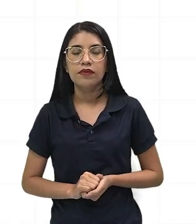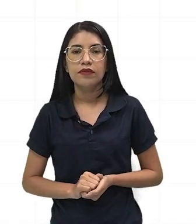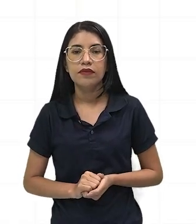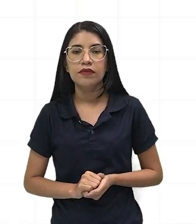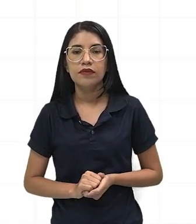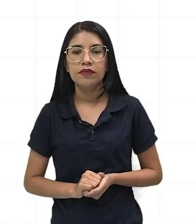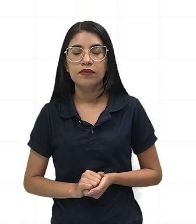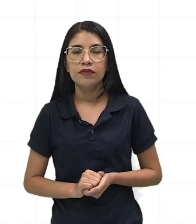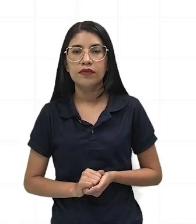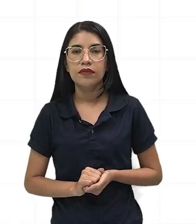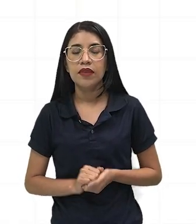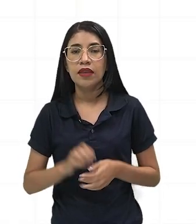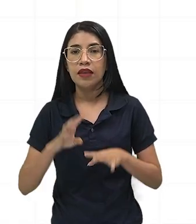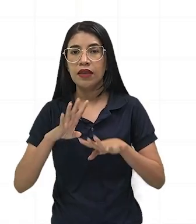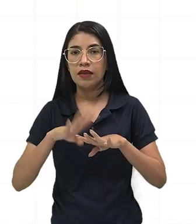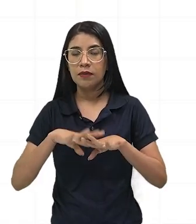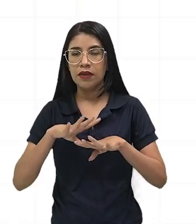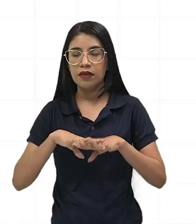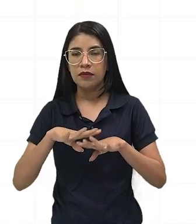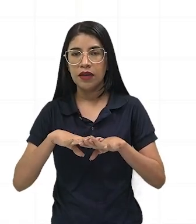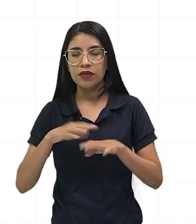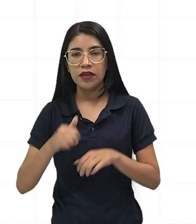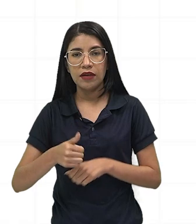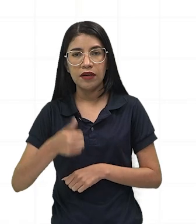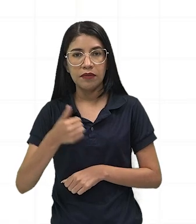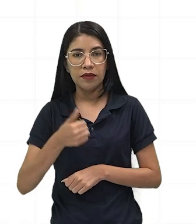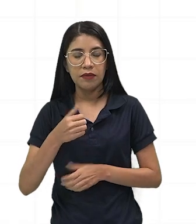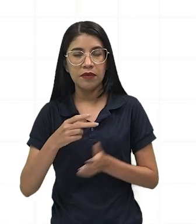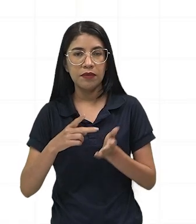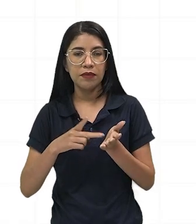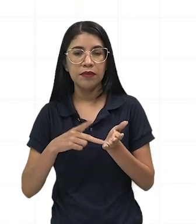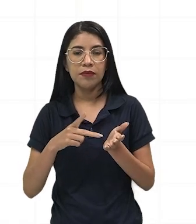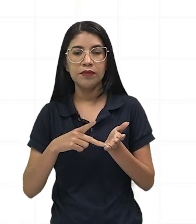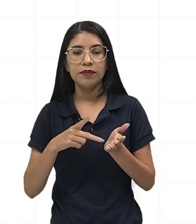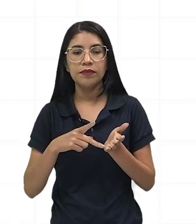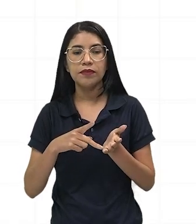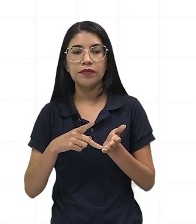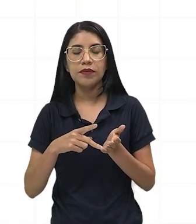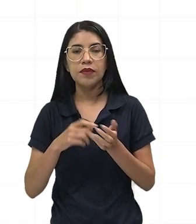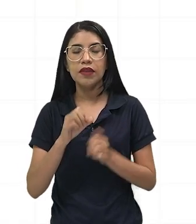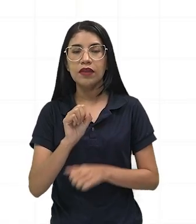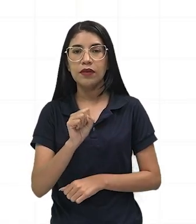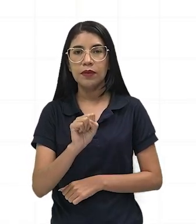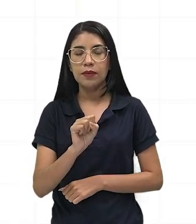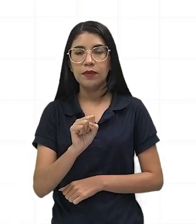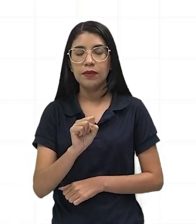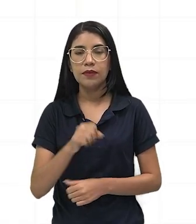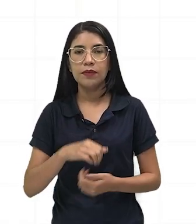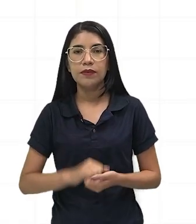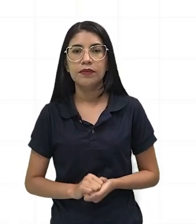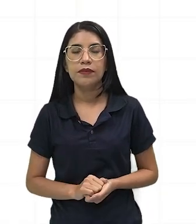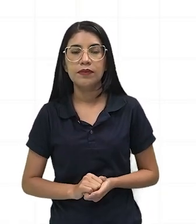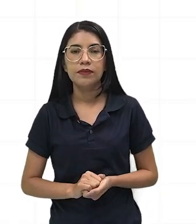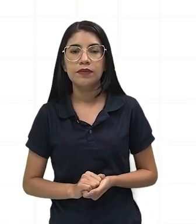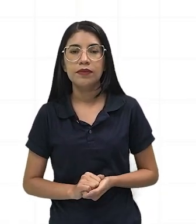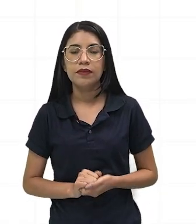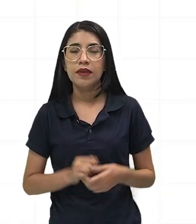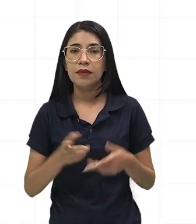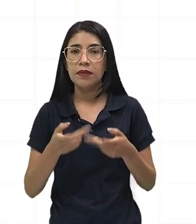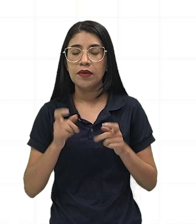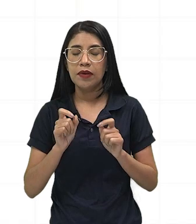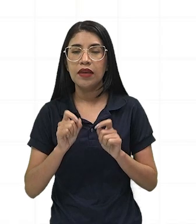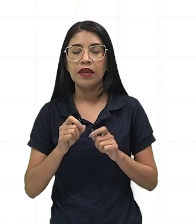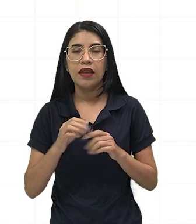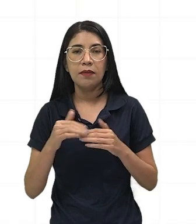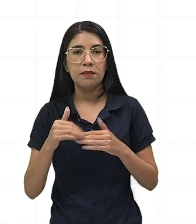A primeira nota de matemática, ó. A gente vai aqui, né? 8. Vejam que ele ficou as notas